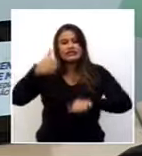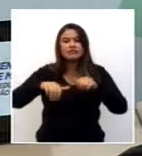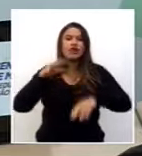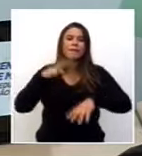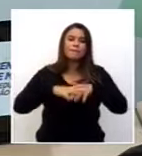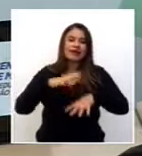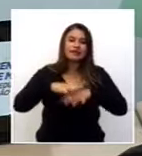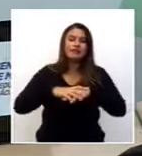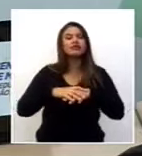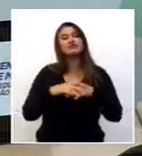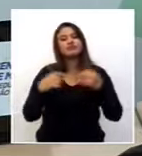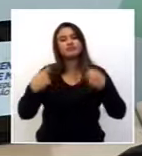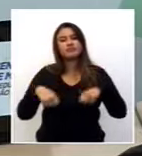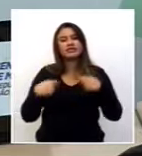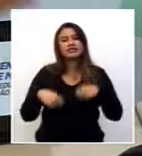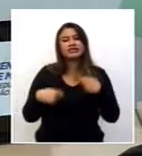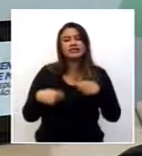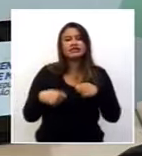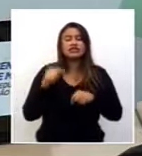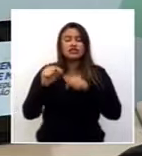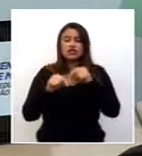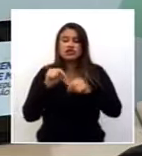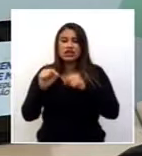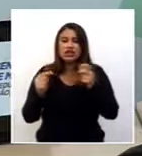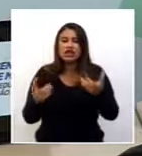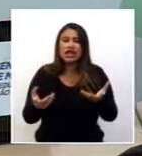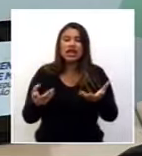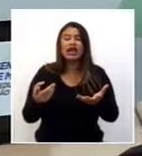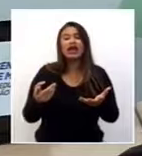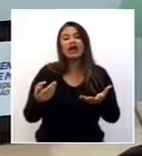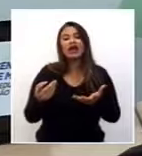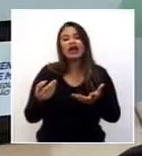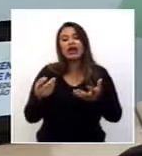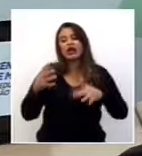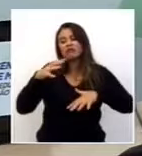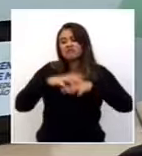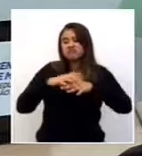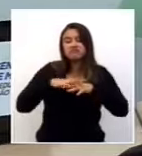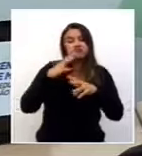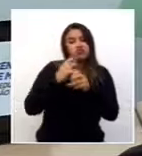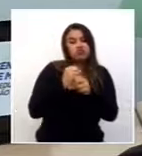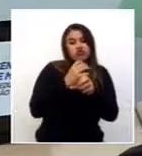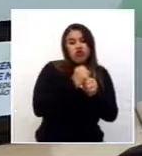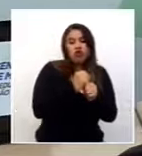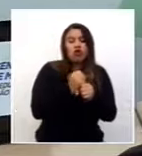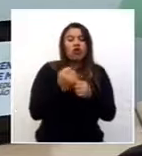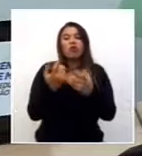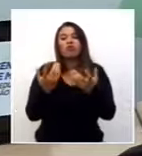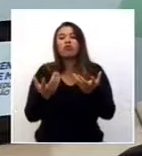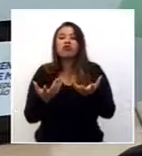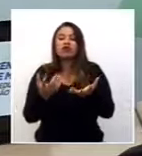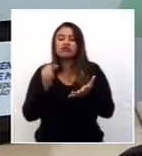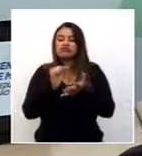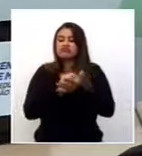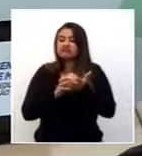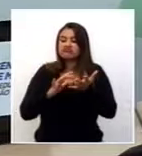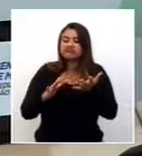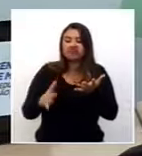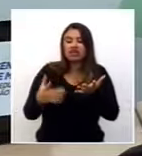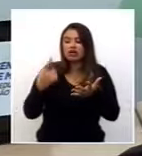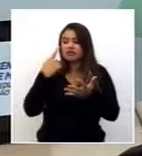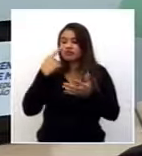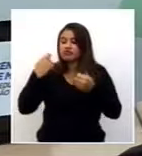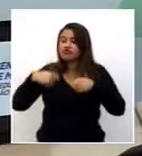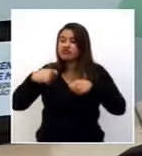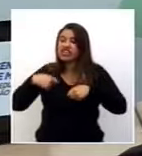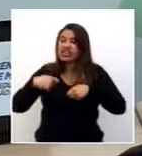avaliar o aluno, a gente precisa ter, dependendo da atividade, né, que se for um cálculo, alguma atividade que tem que demonstrar lá o